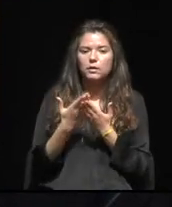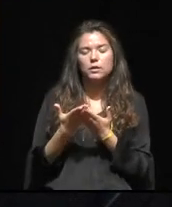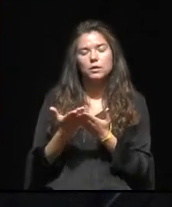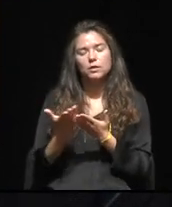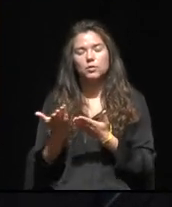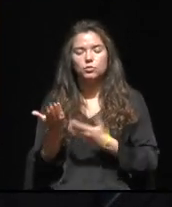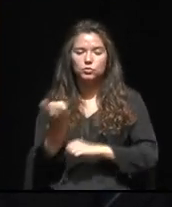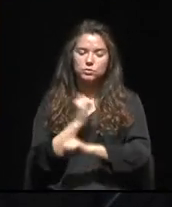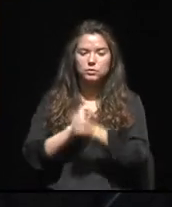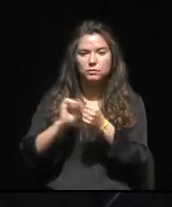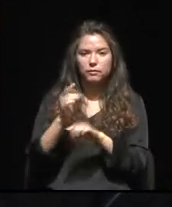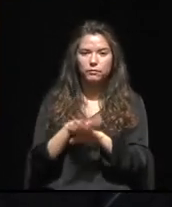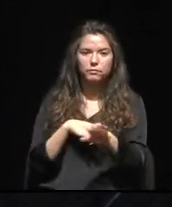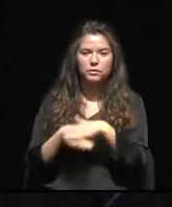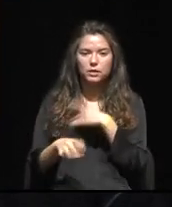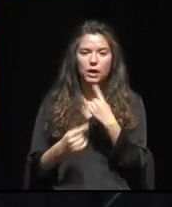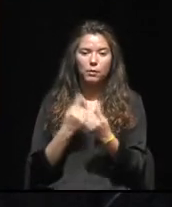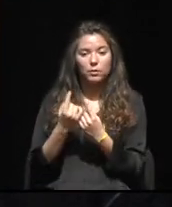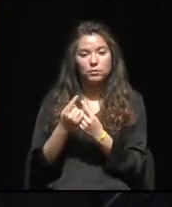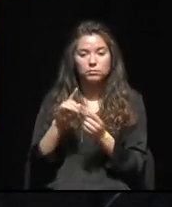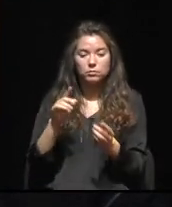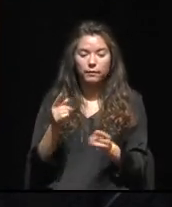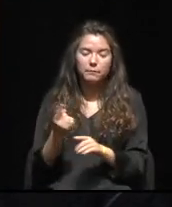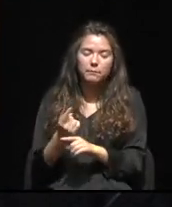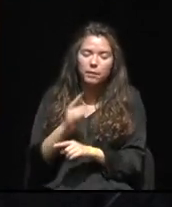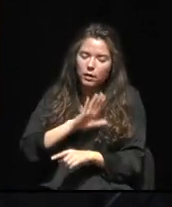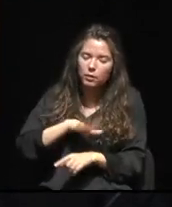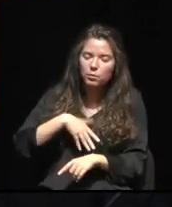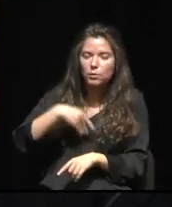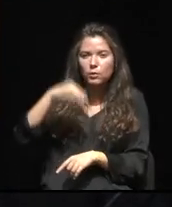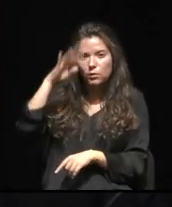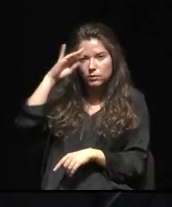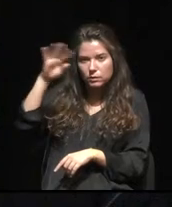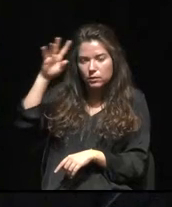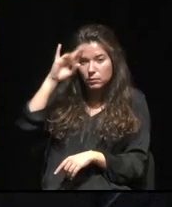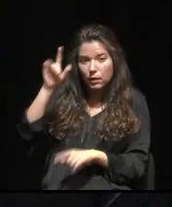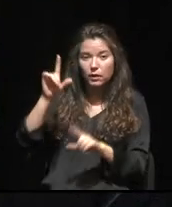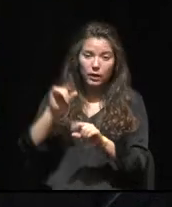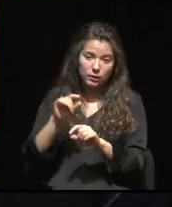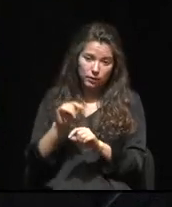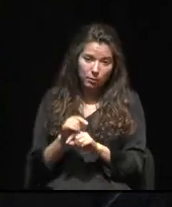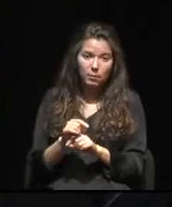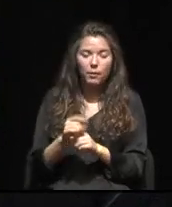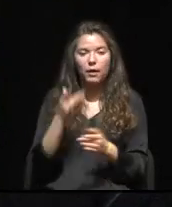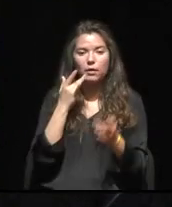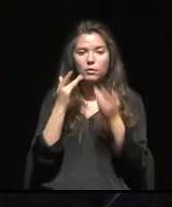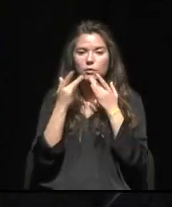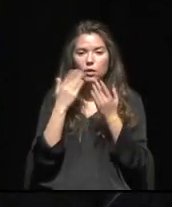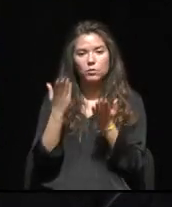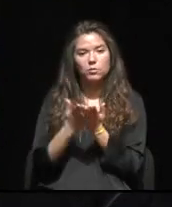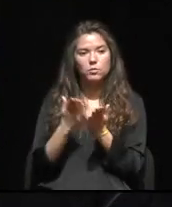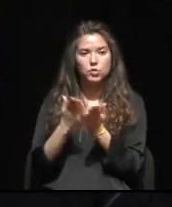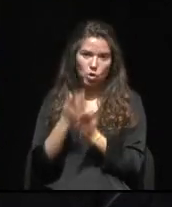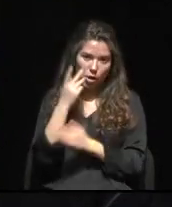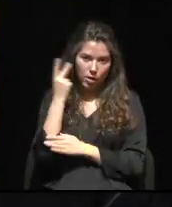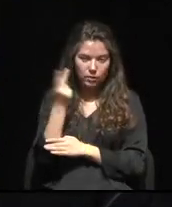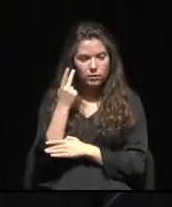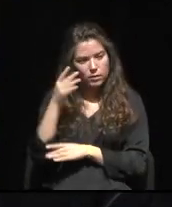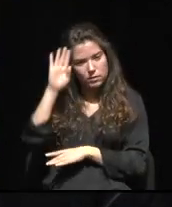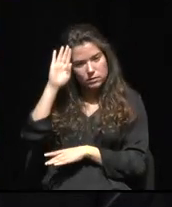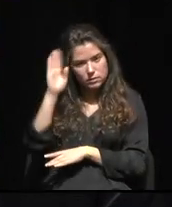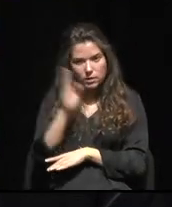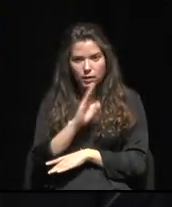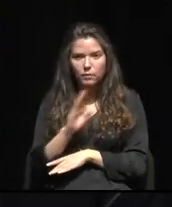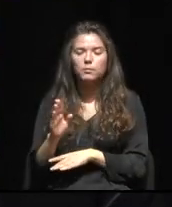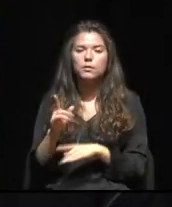gestos em ações transportando os espectadores para mundos imaginários bem como ser o teatro uma escola de vida sublinhando a importância de